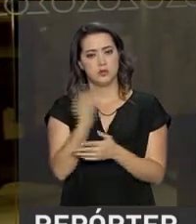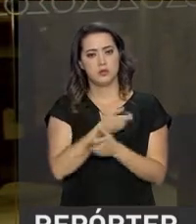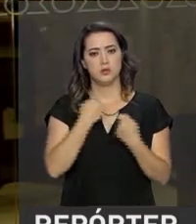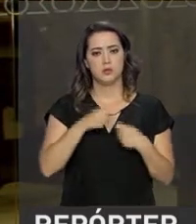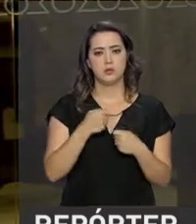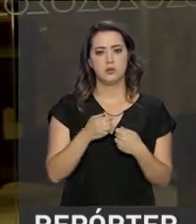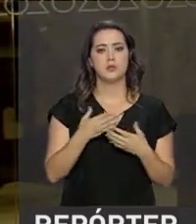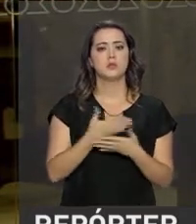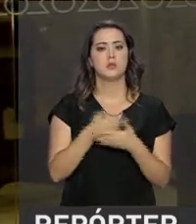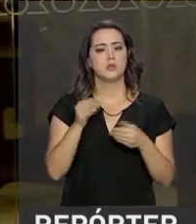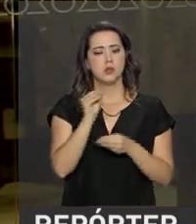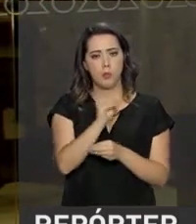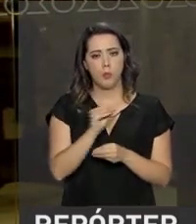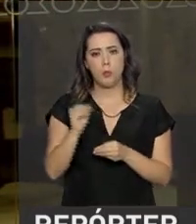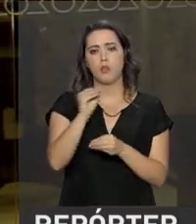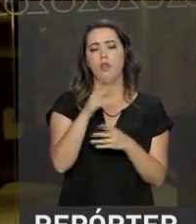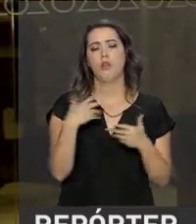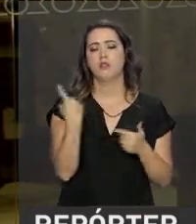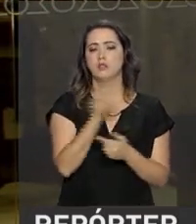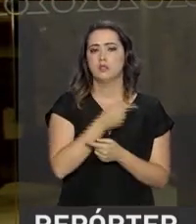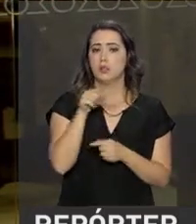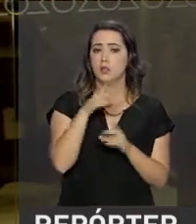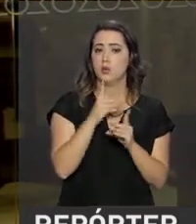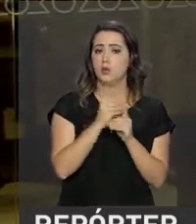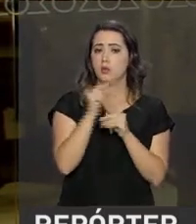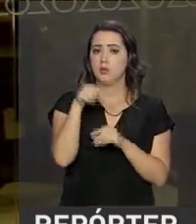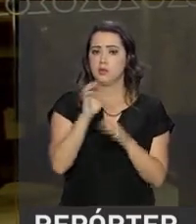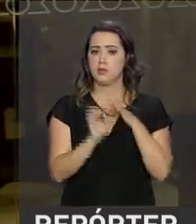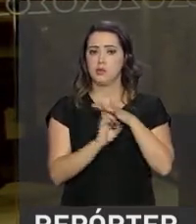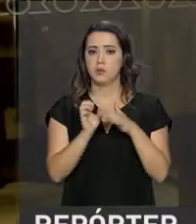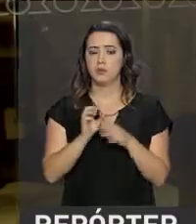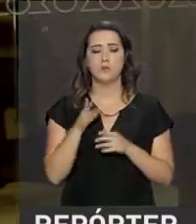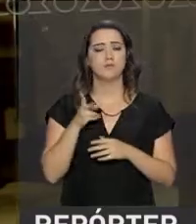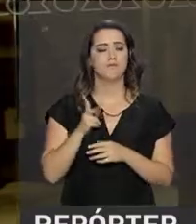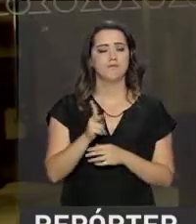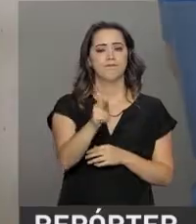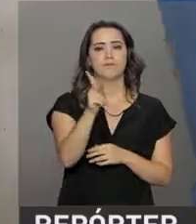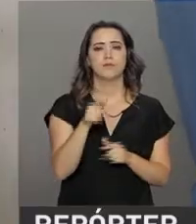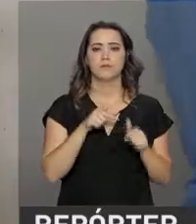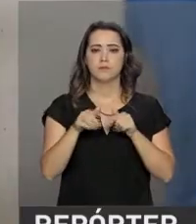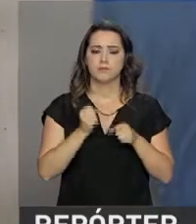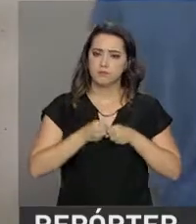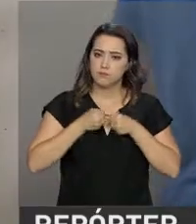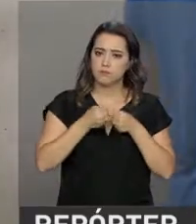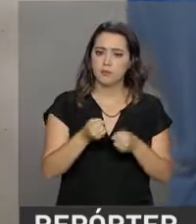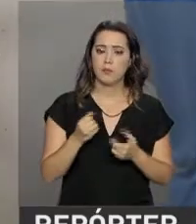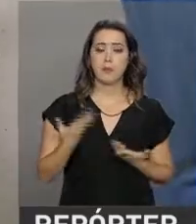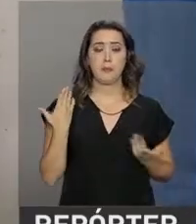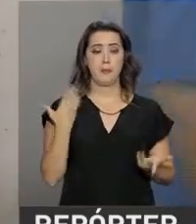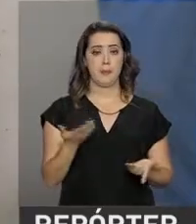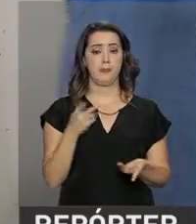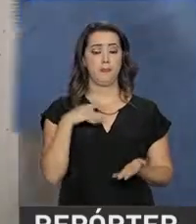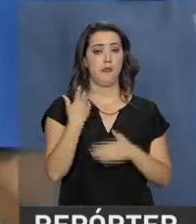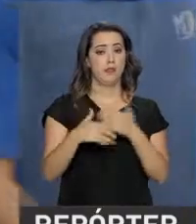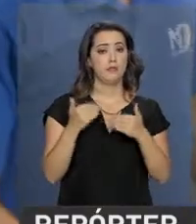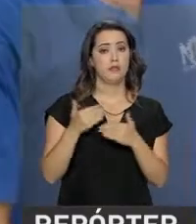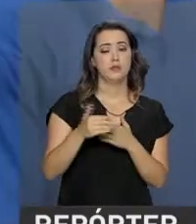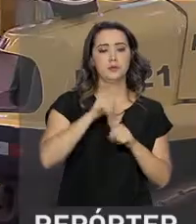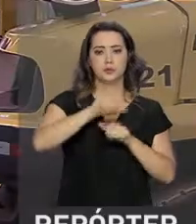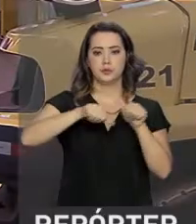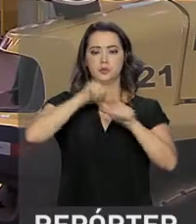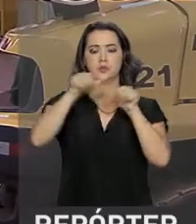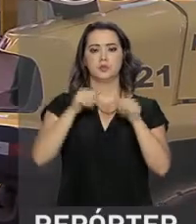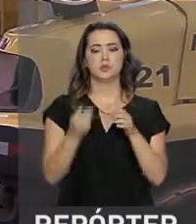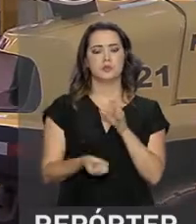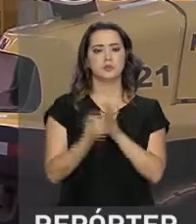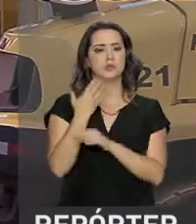tem que valorizar. E a empresa que eu encontrei foi essa e eu vou fazer de tudo para dar certo. Na sequência de contratações, vem a indústria de transformação,